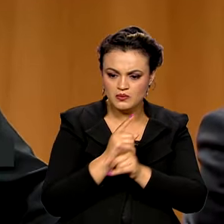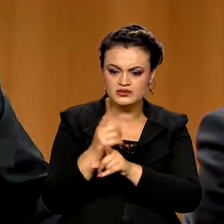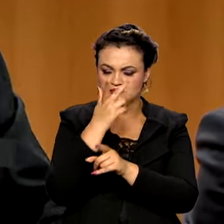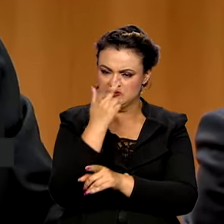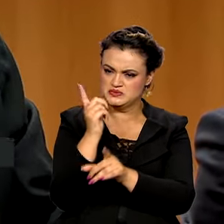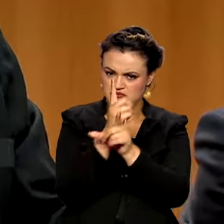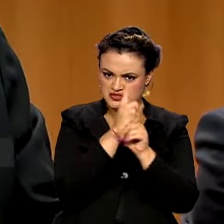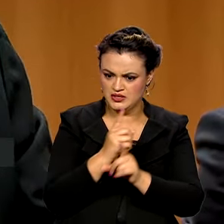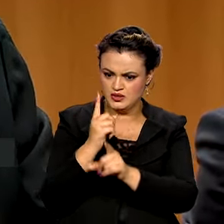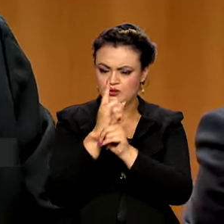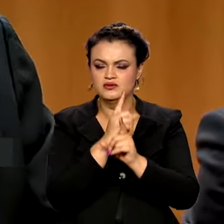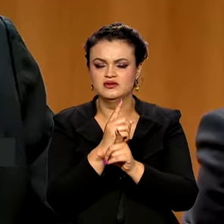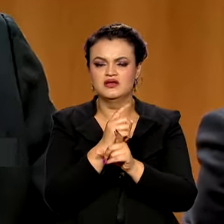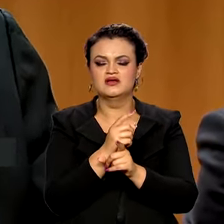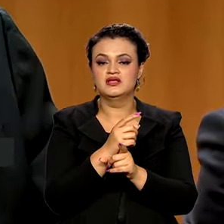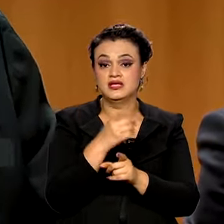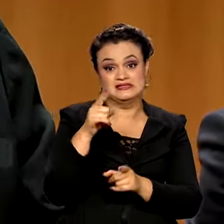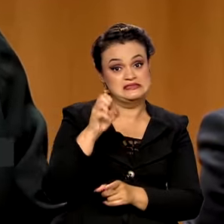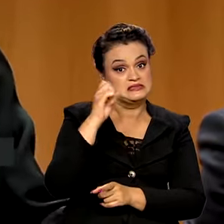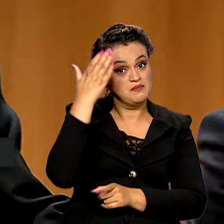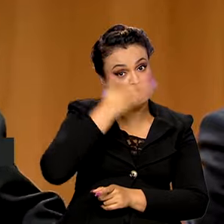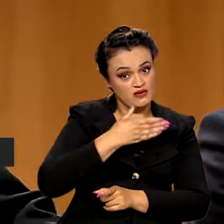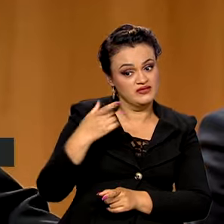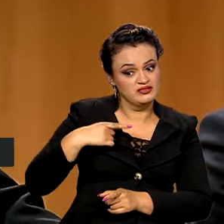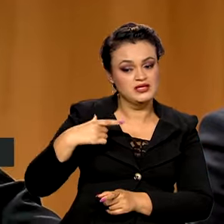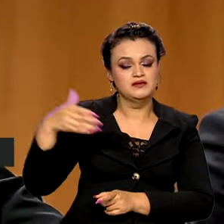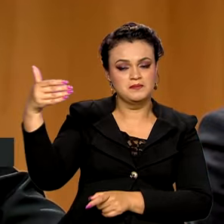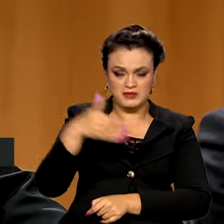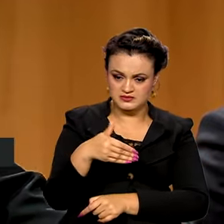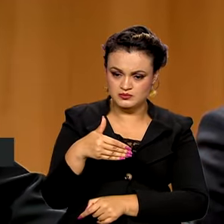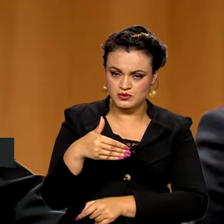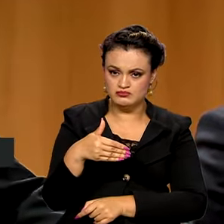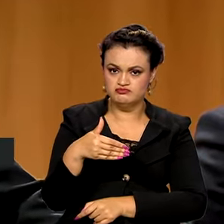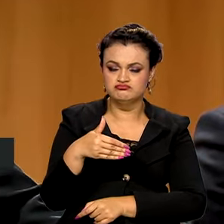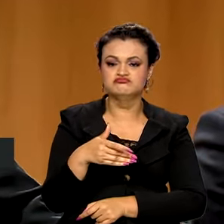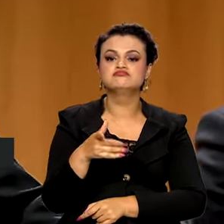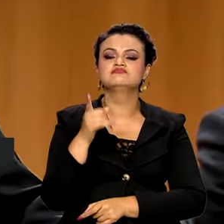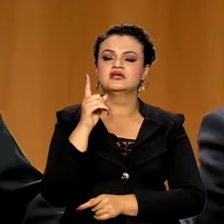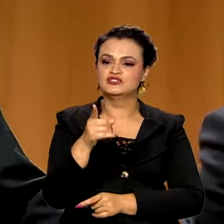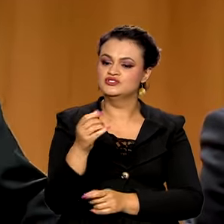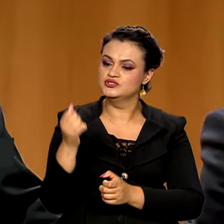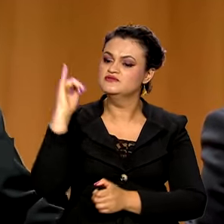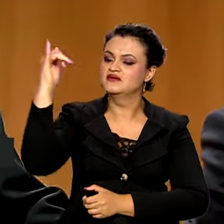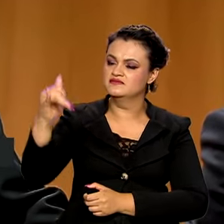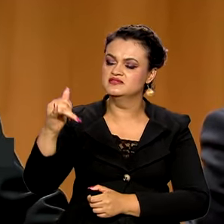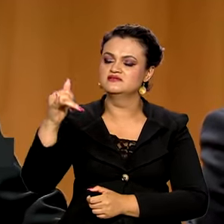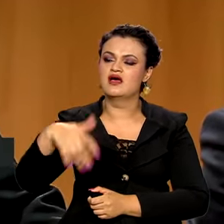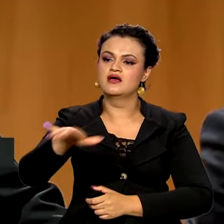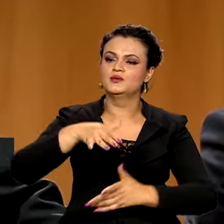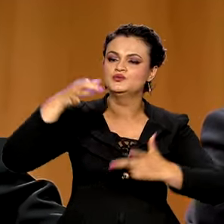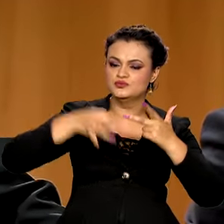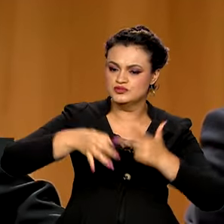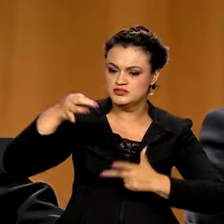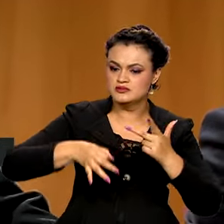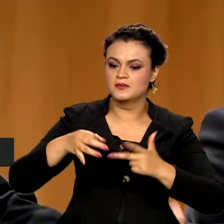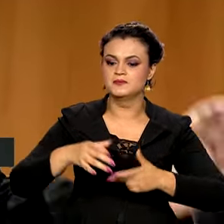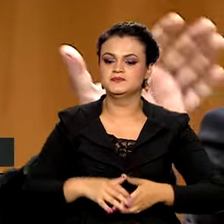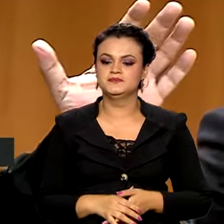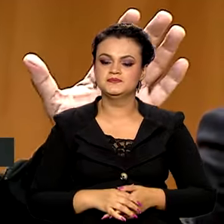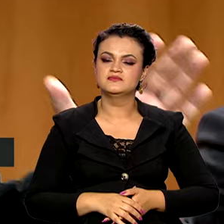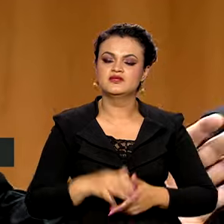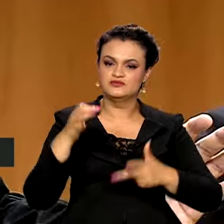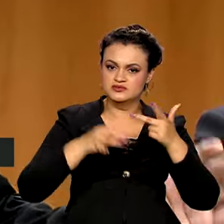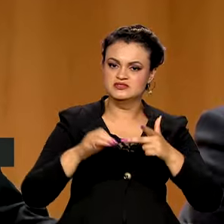reveladas com provas da participação nesse crime serão entregues ao Poder Judiciário para o julgamento.